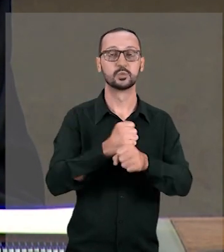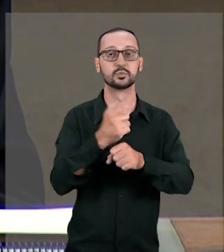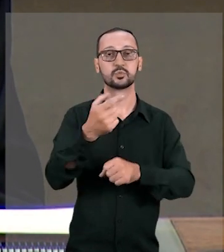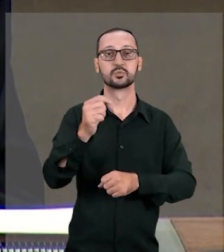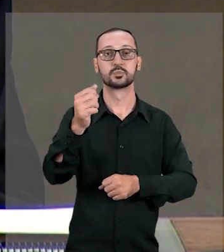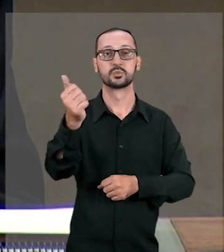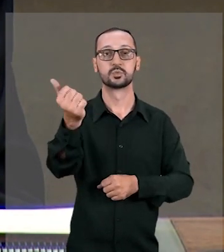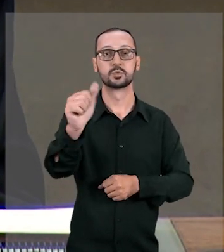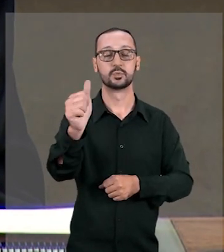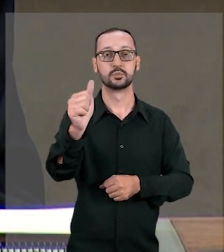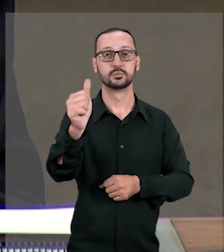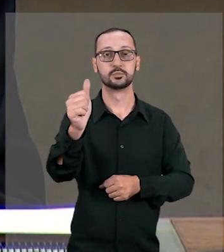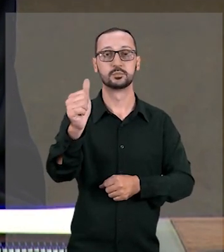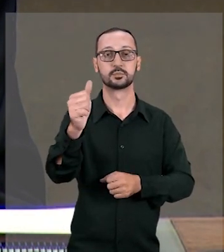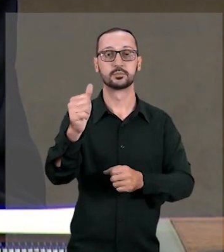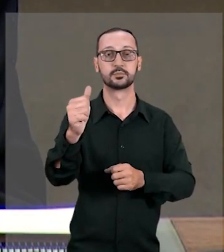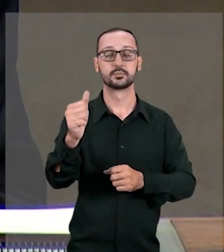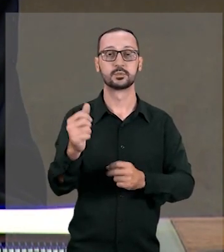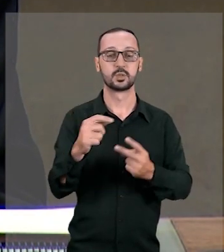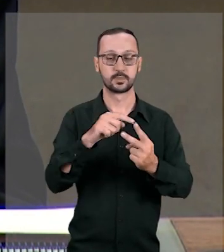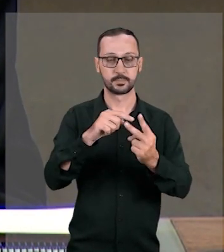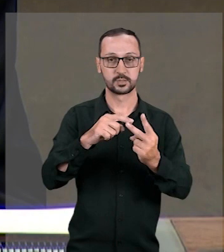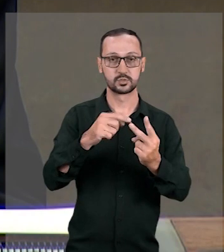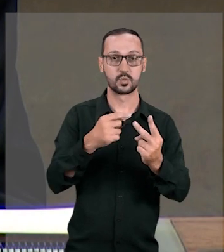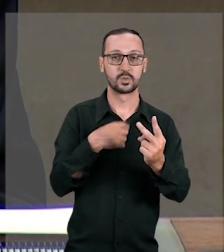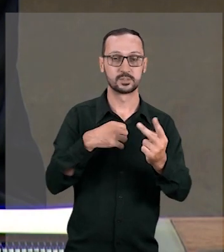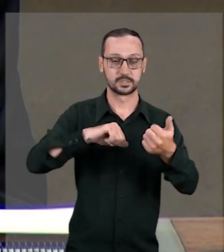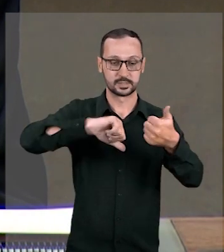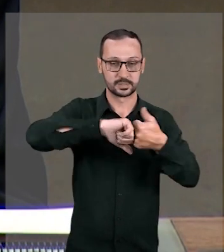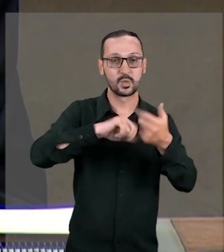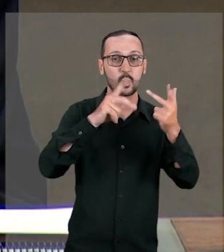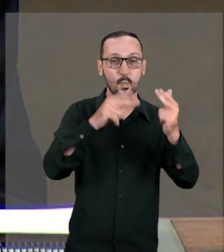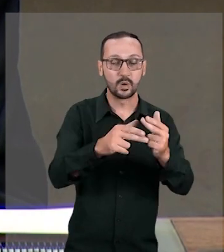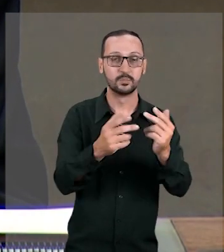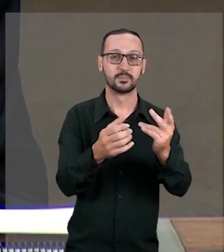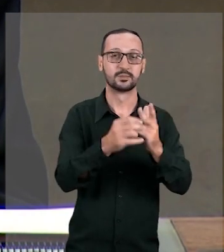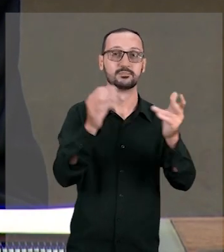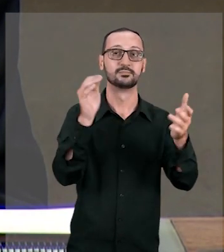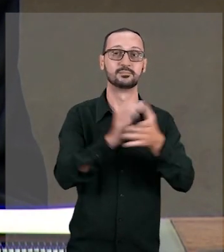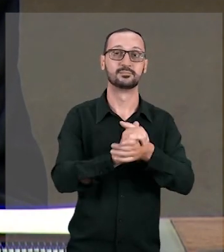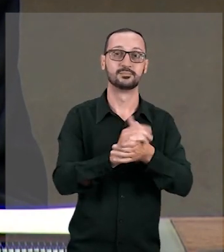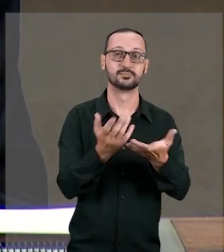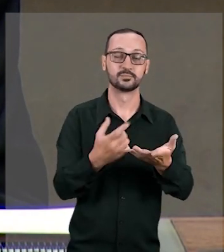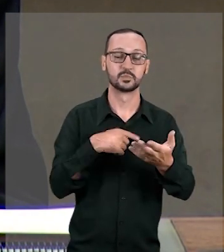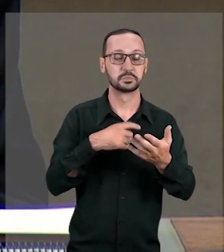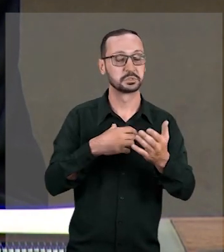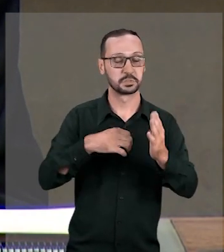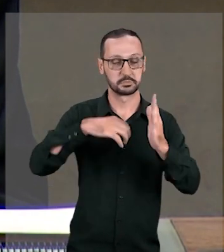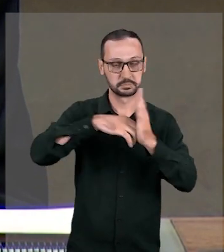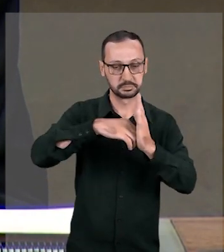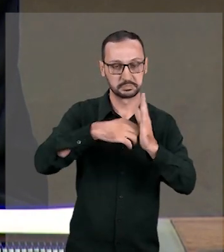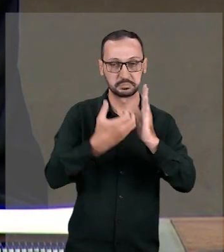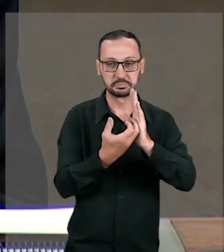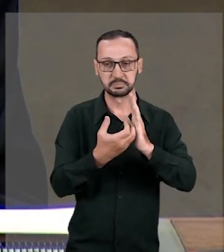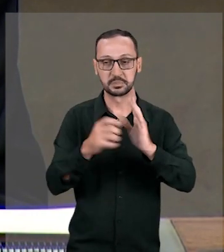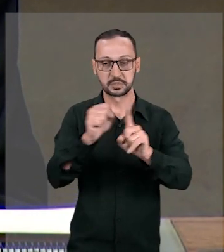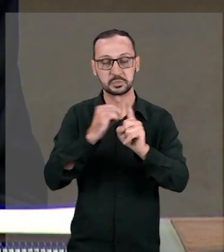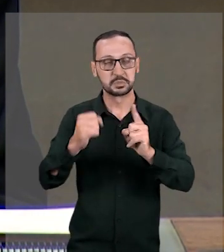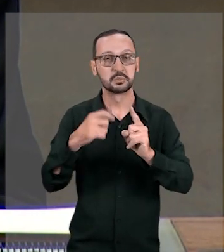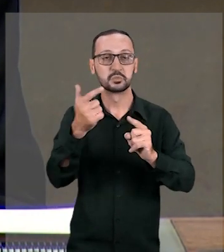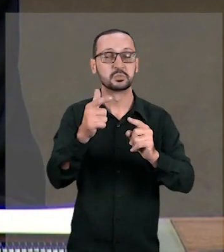julgar uniões homoafetivas. Não tinha maioria no Congresso, não tinha maioria na